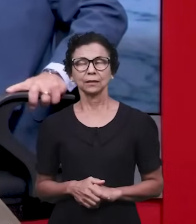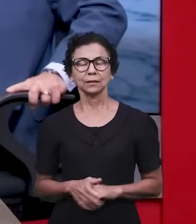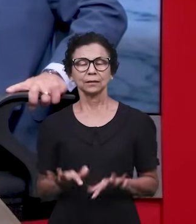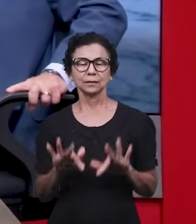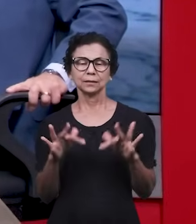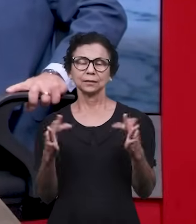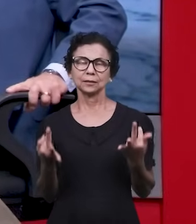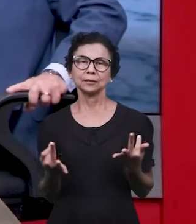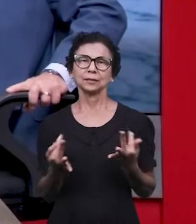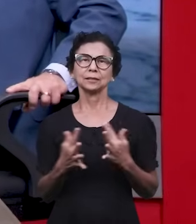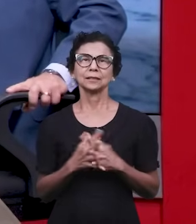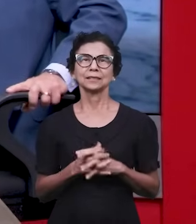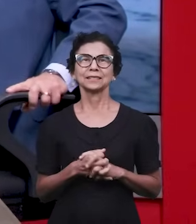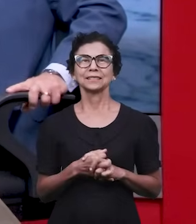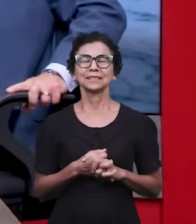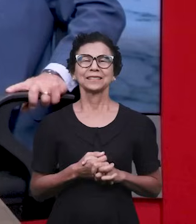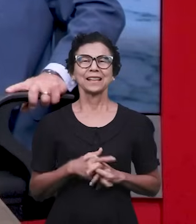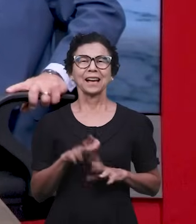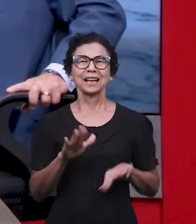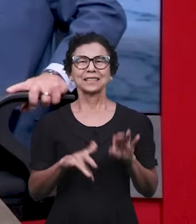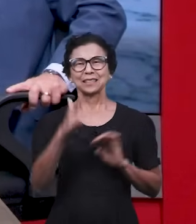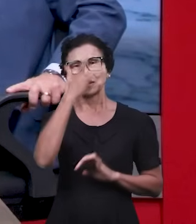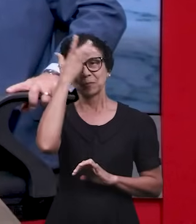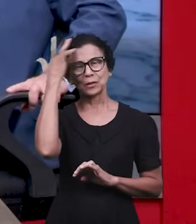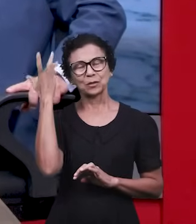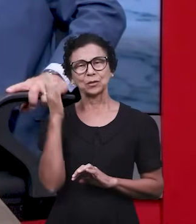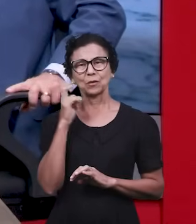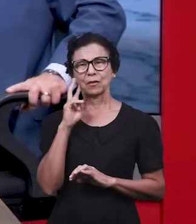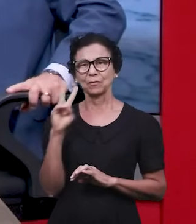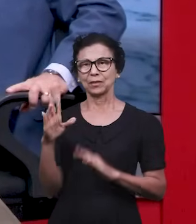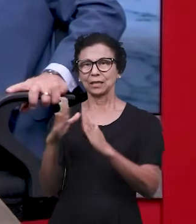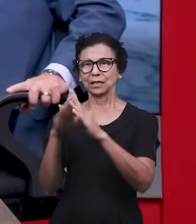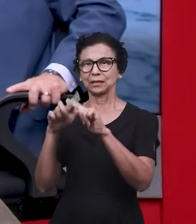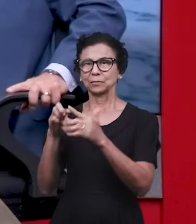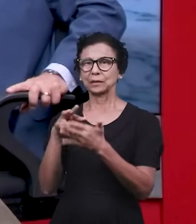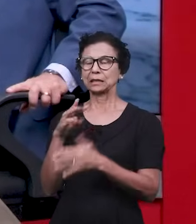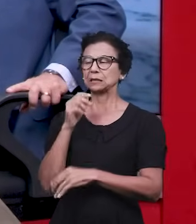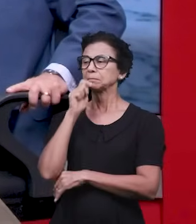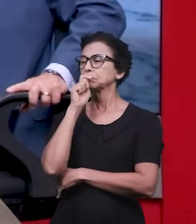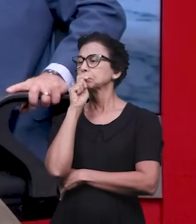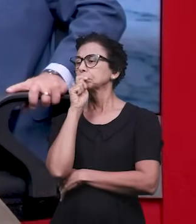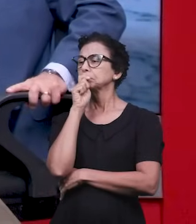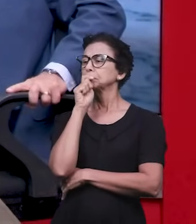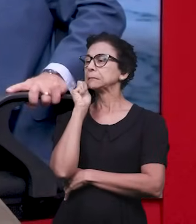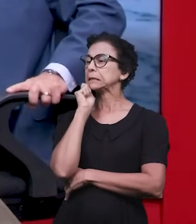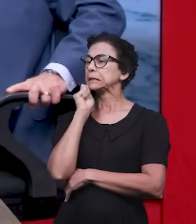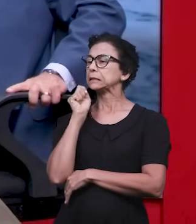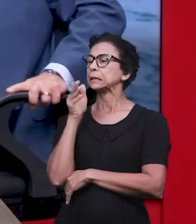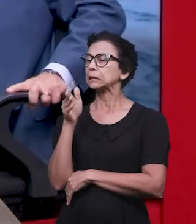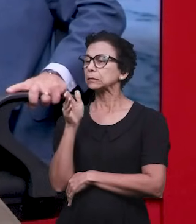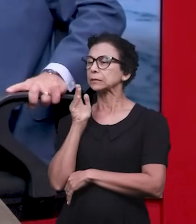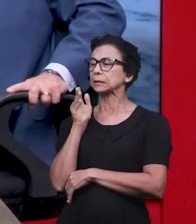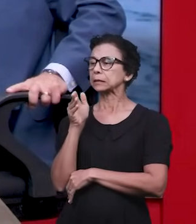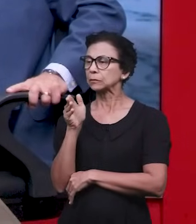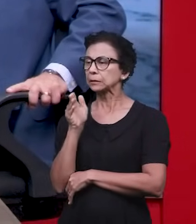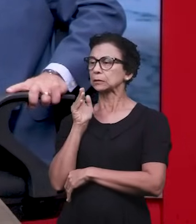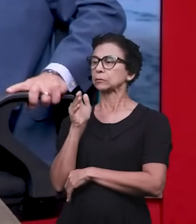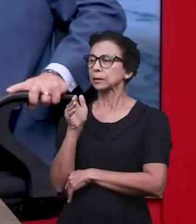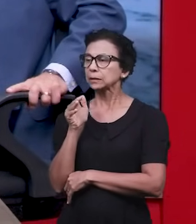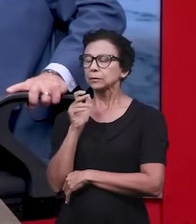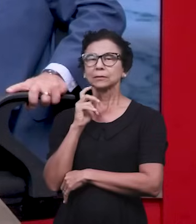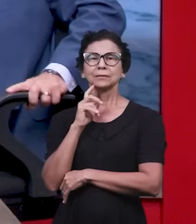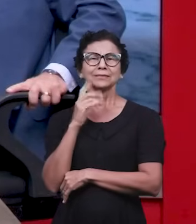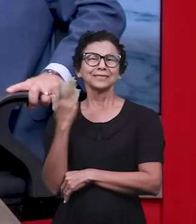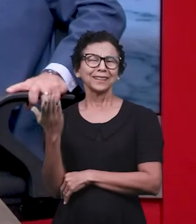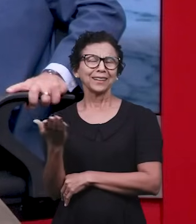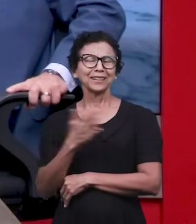vê a igreja assim e fica até com receio de entrar até na igreja, né? Mas é muito simples. É você ir na igreja e